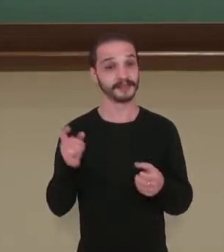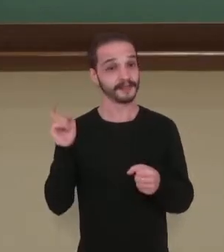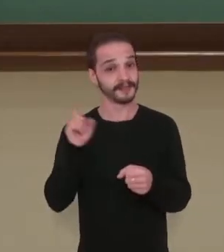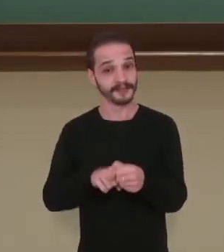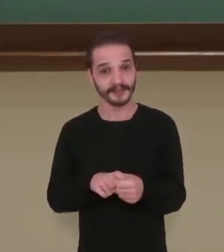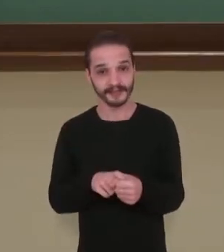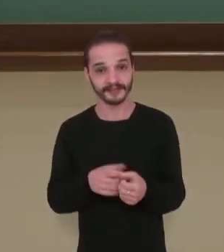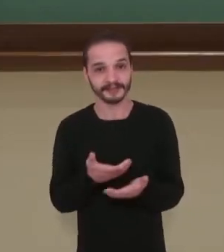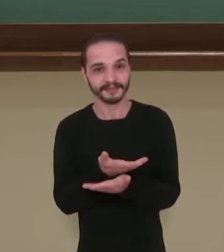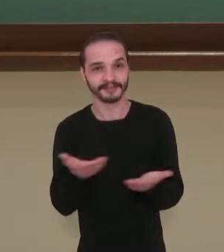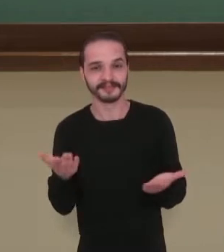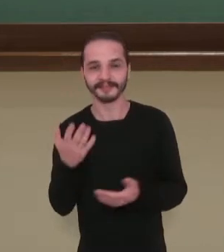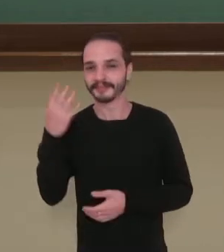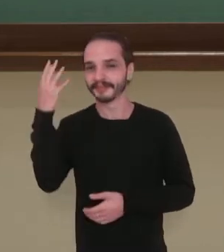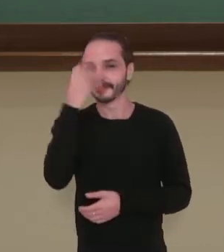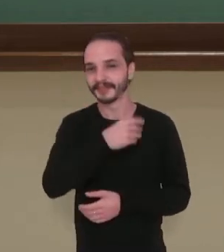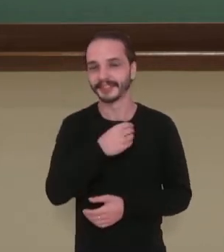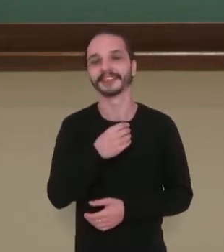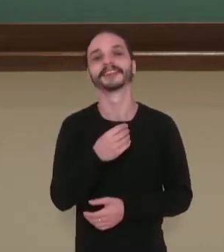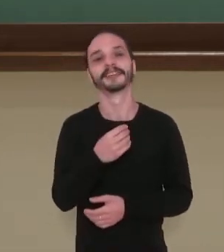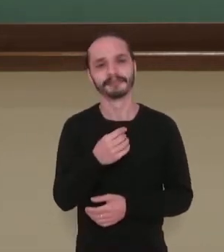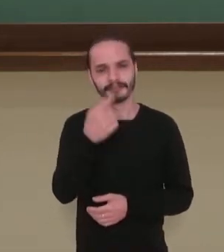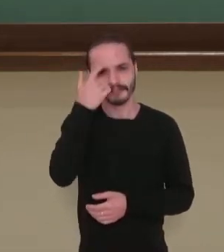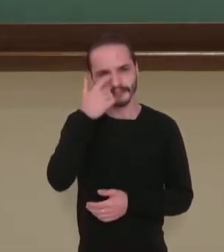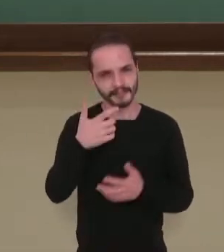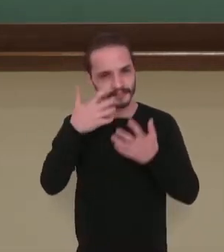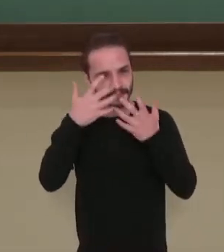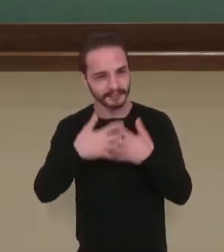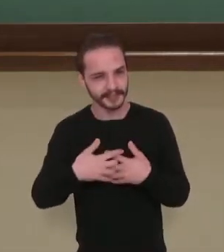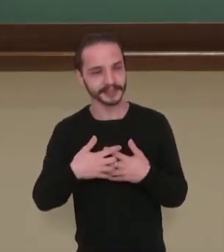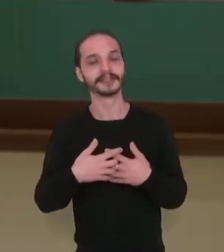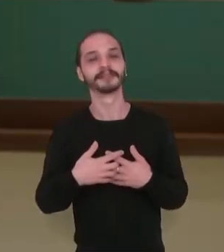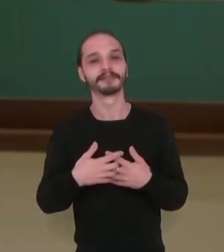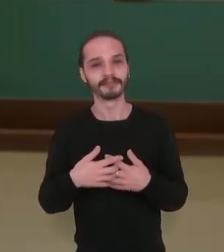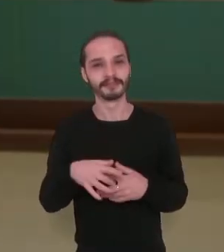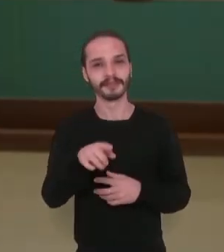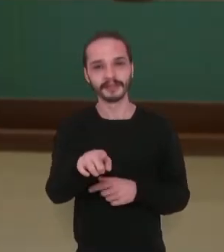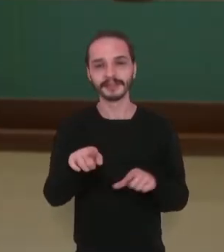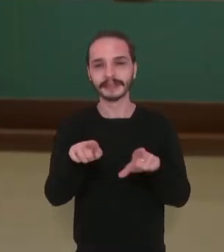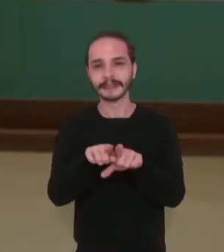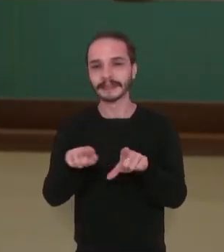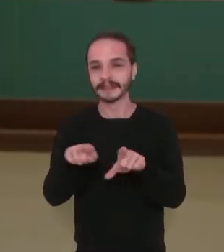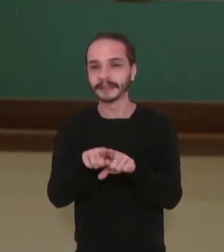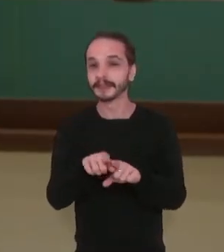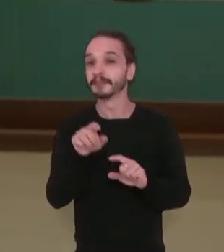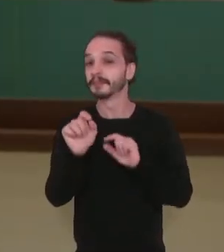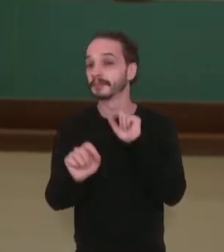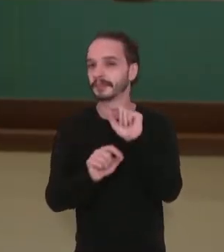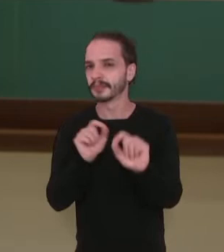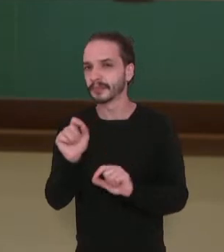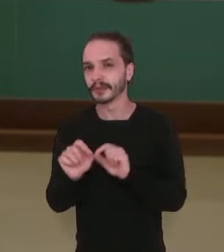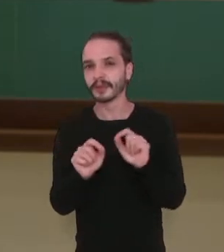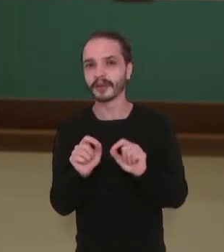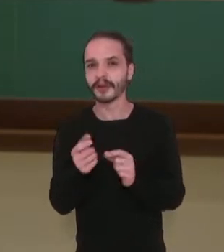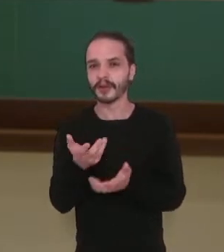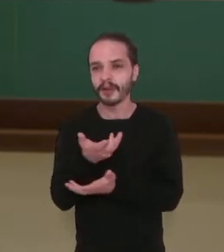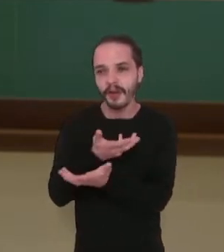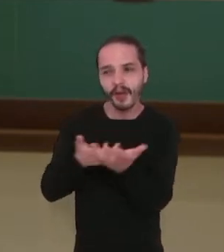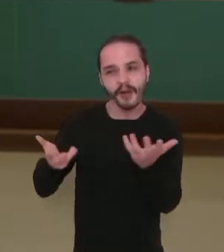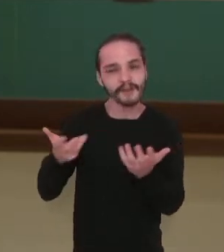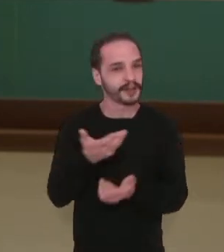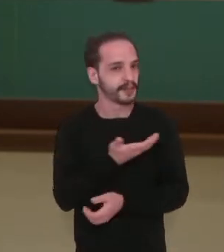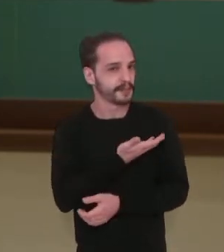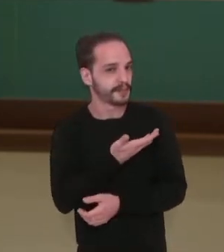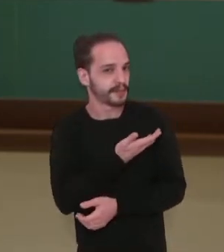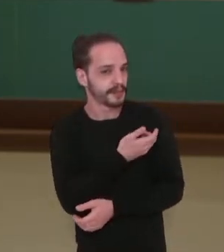Voltei, gente linda! E aí, você pensou? Ah, você também se comunicou ali com os teus colegas